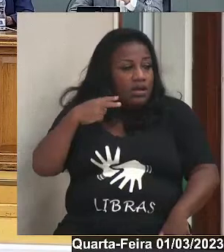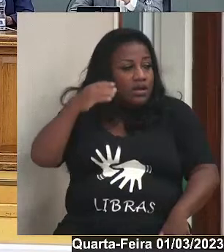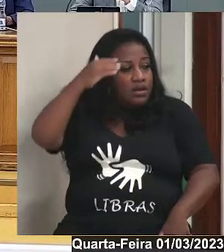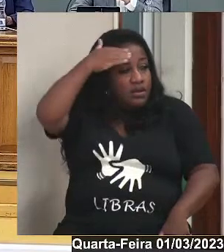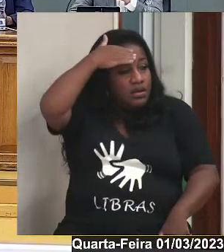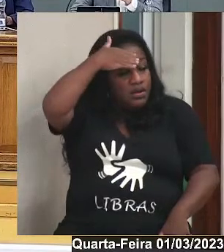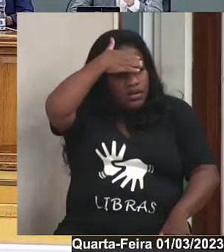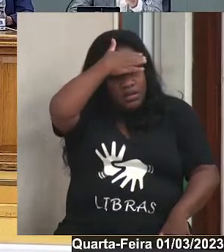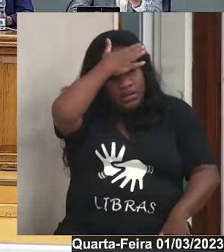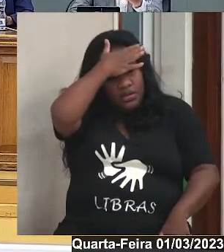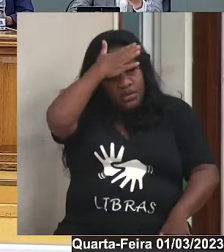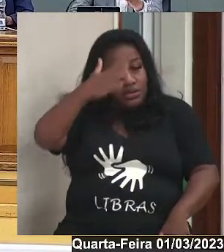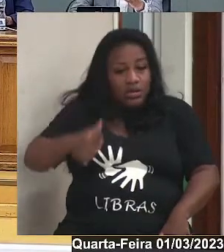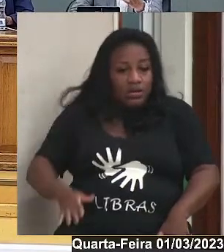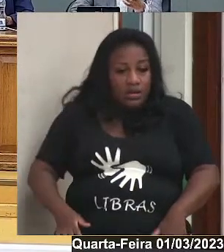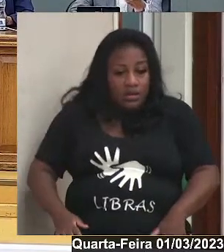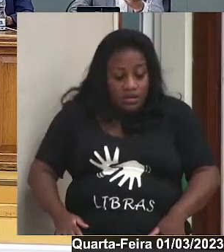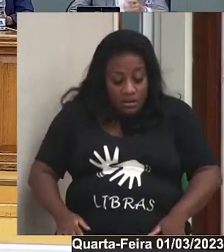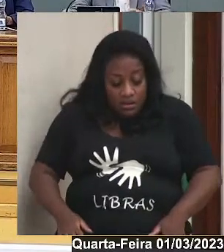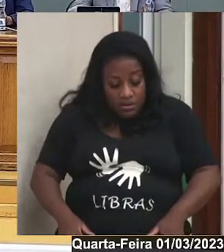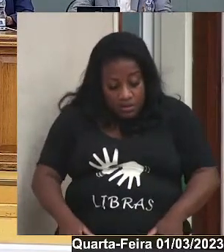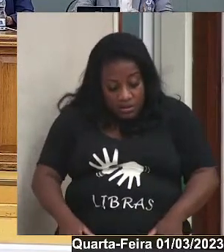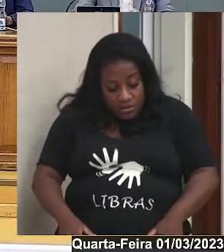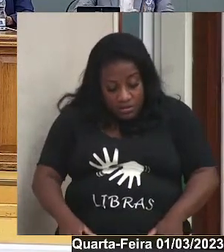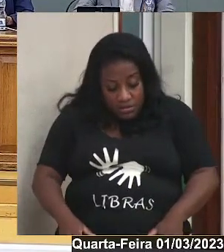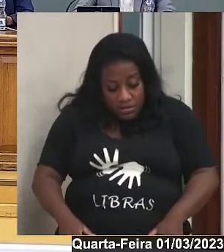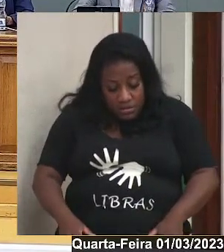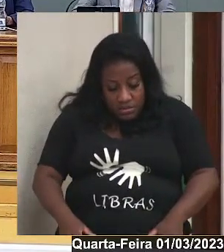Vereador Lúcio Costa. Com a palavra, vereador Lucinho.